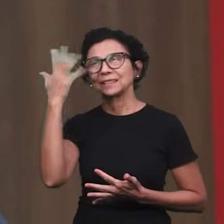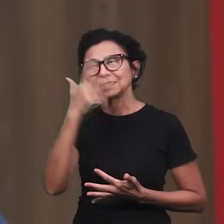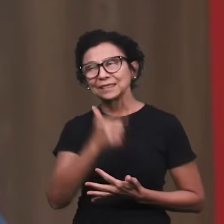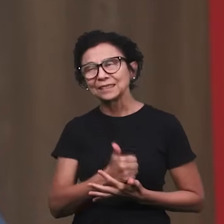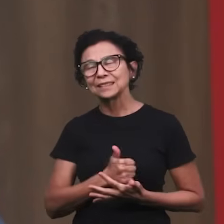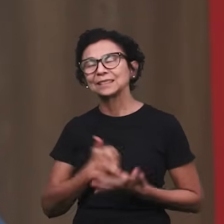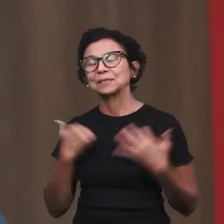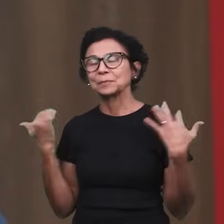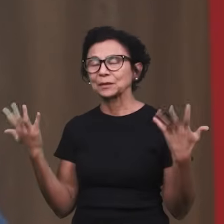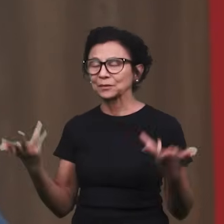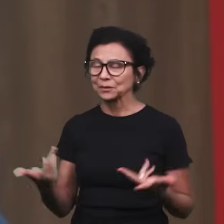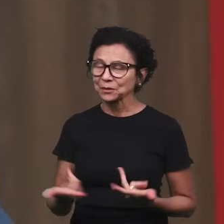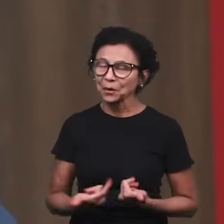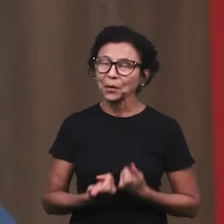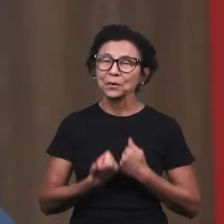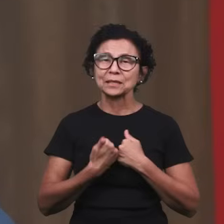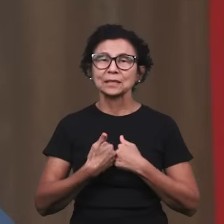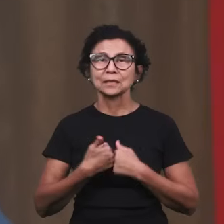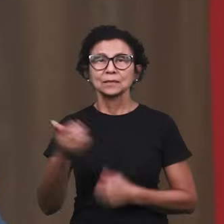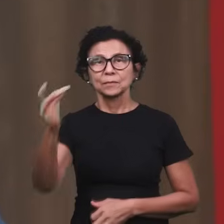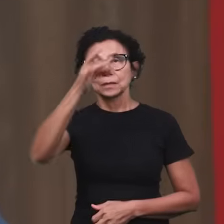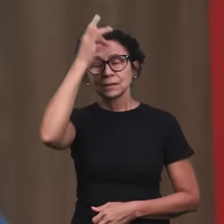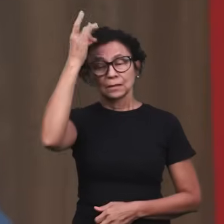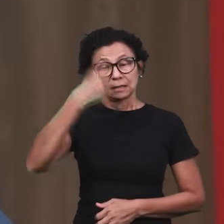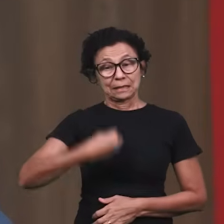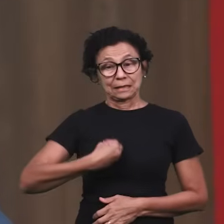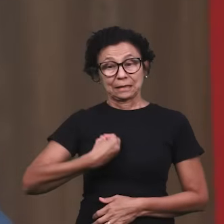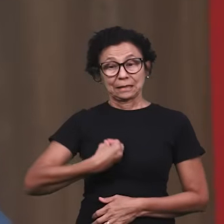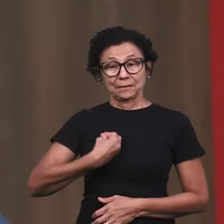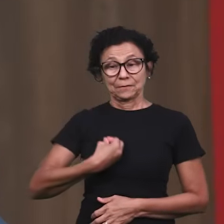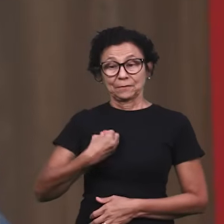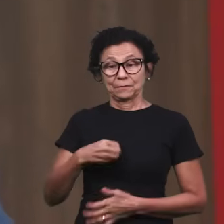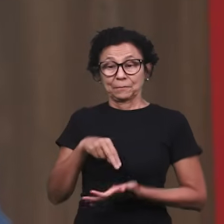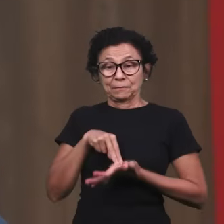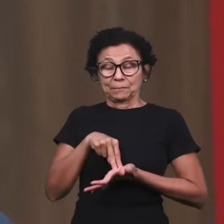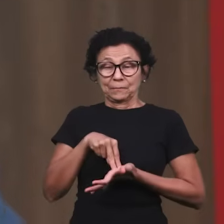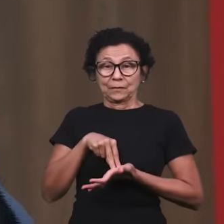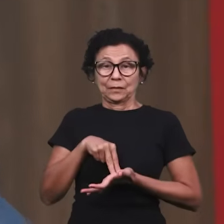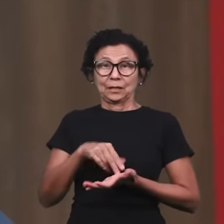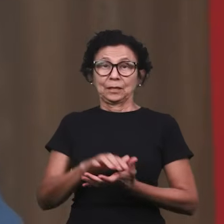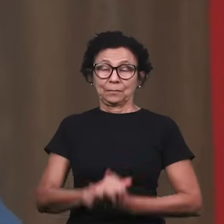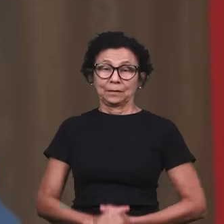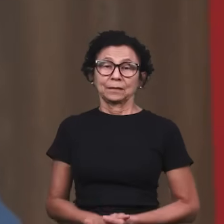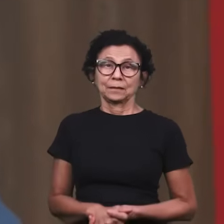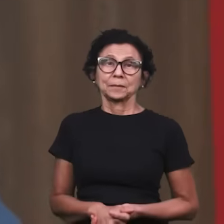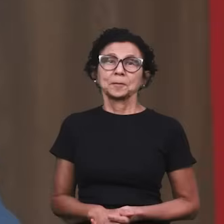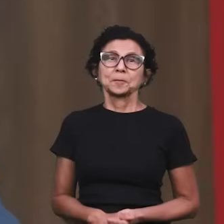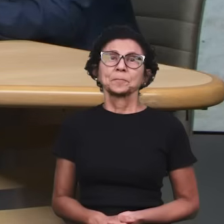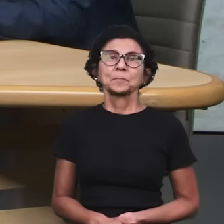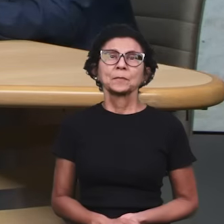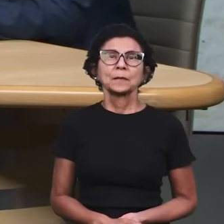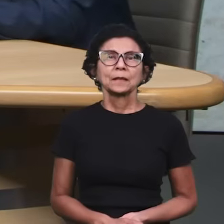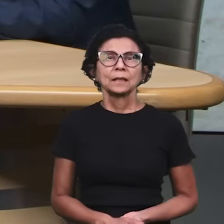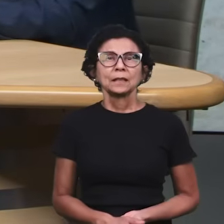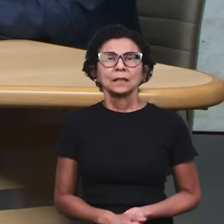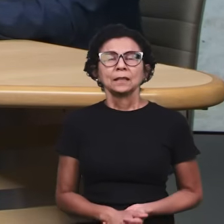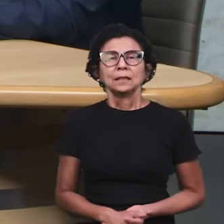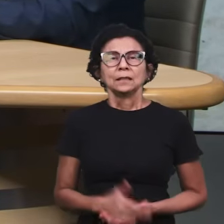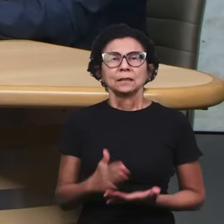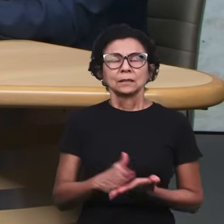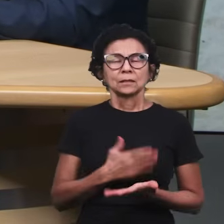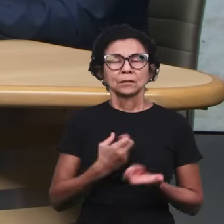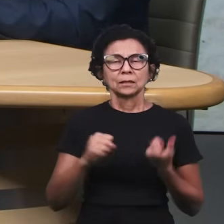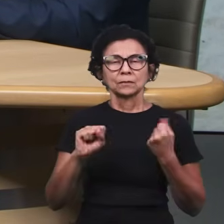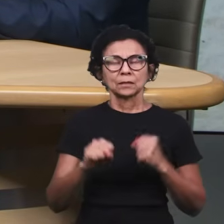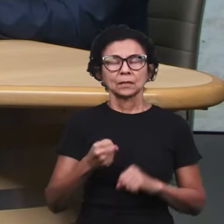os defeitos, mas o Espírito Santo está presente para sustentar essa instituição de Deus na nossa vida. Tem um salmo